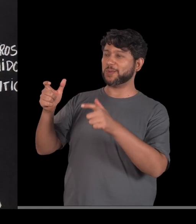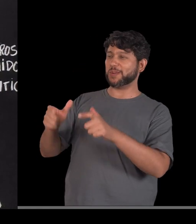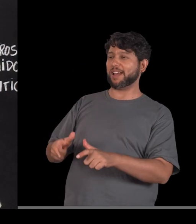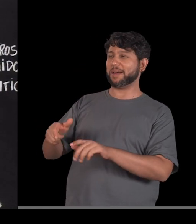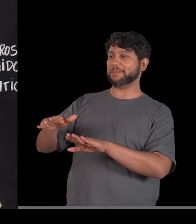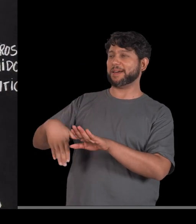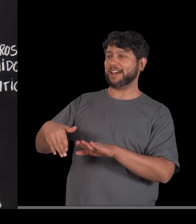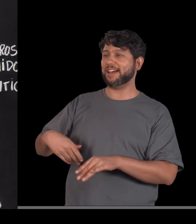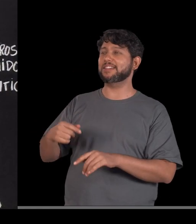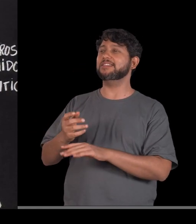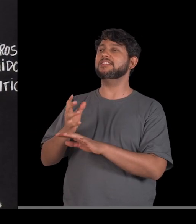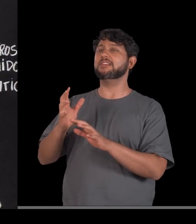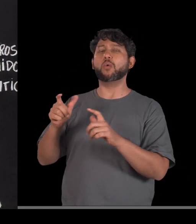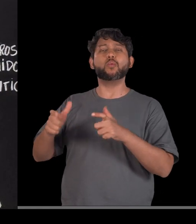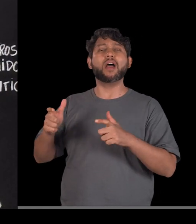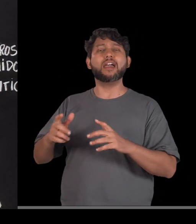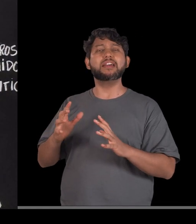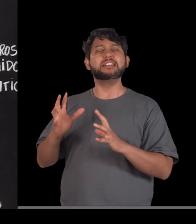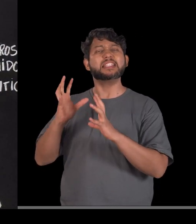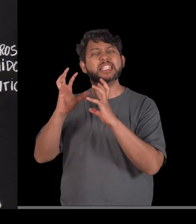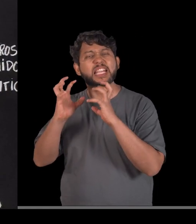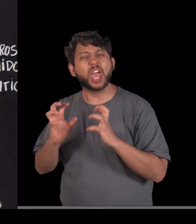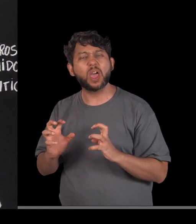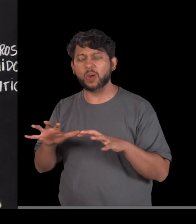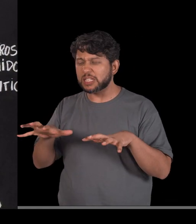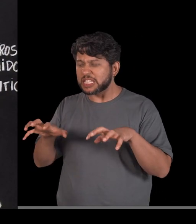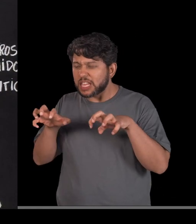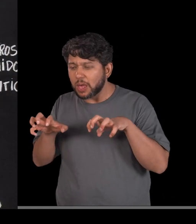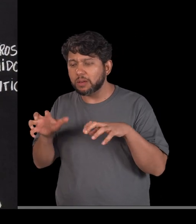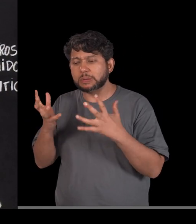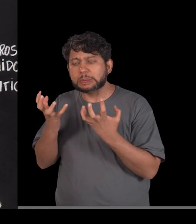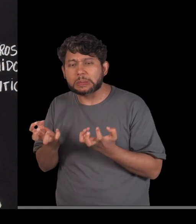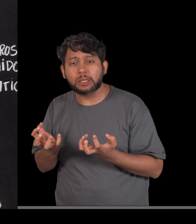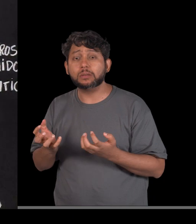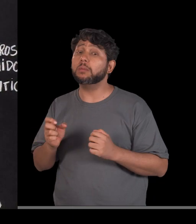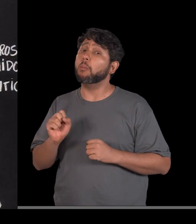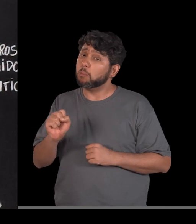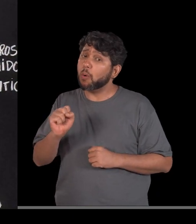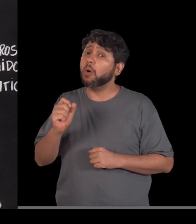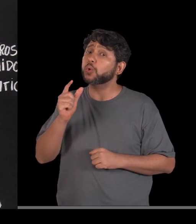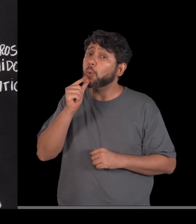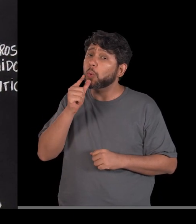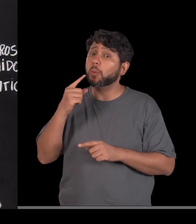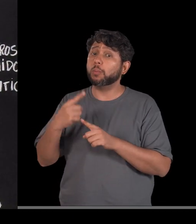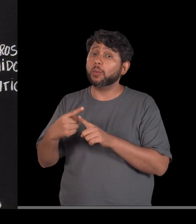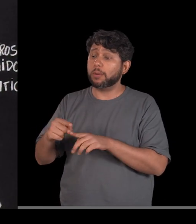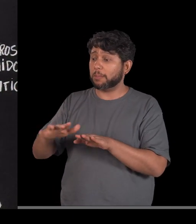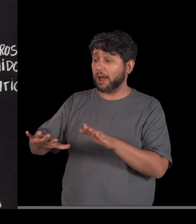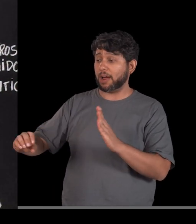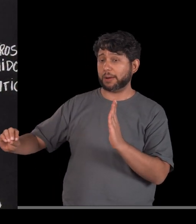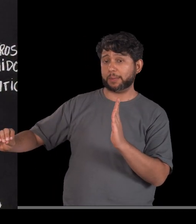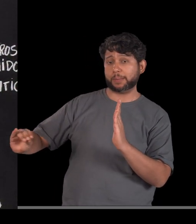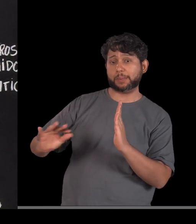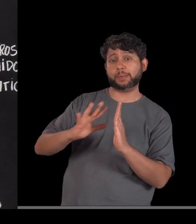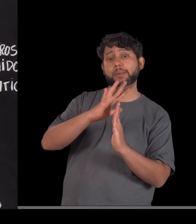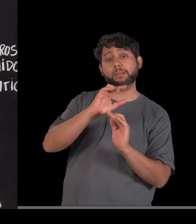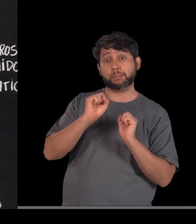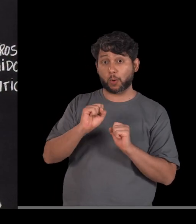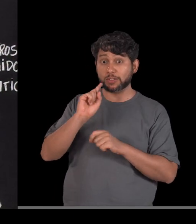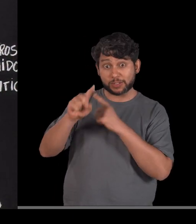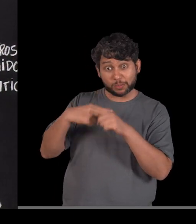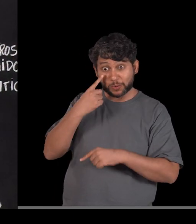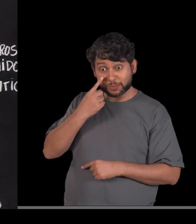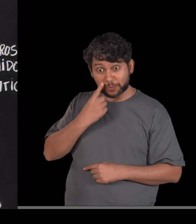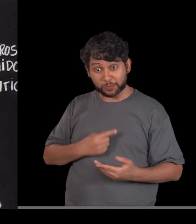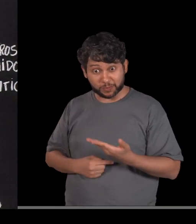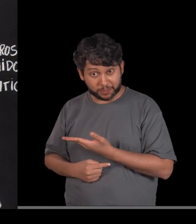litoral do Nordeste é seco também. Não, o litoral do Nordeste ele pode ser úmido, principalmente nessa região mais a leste,